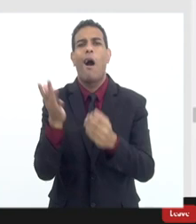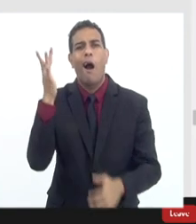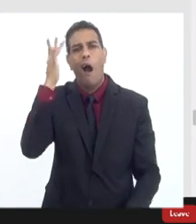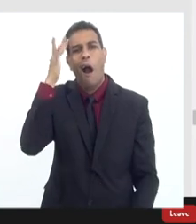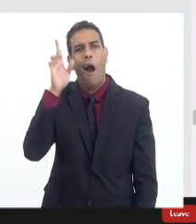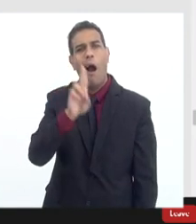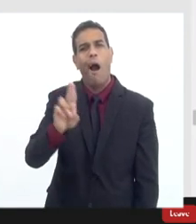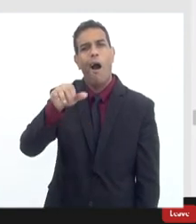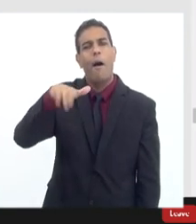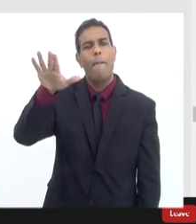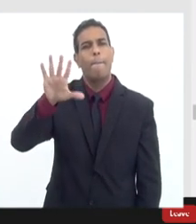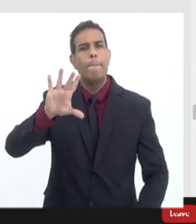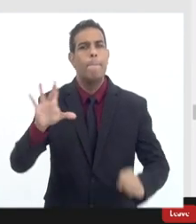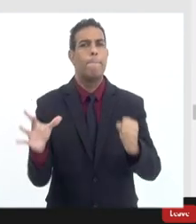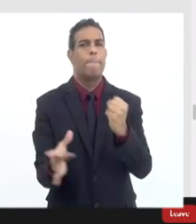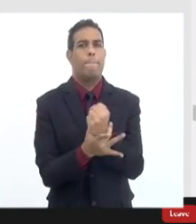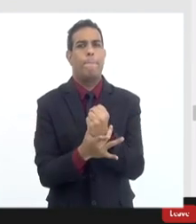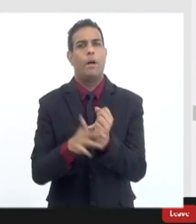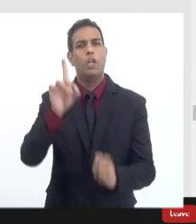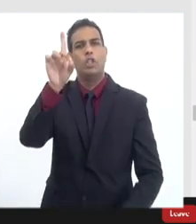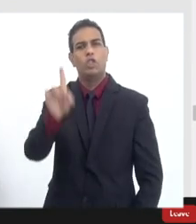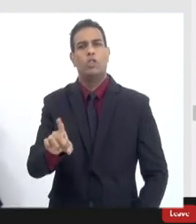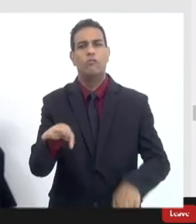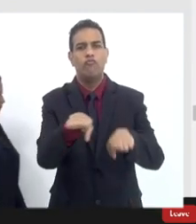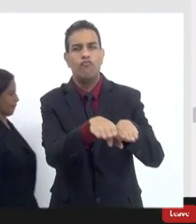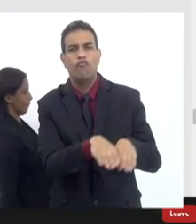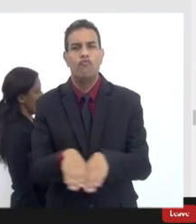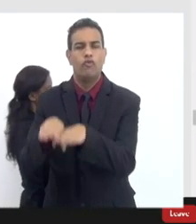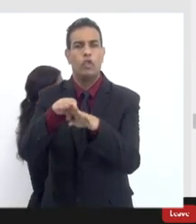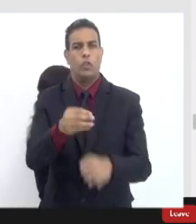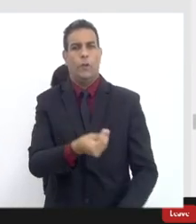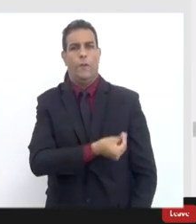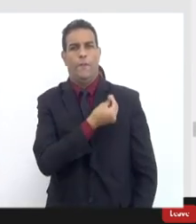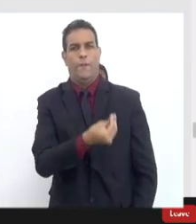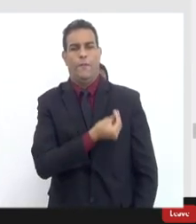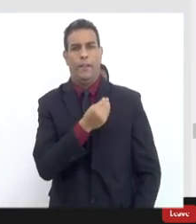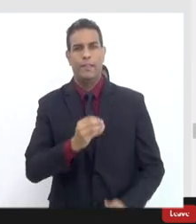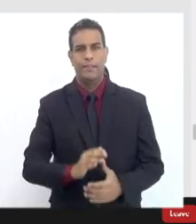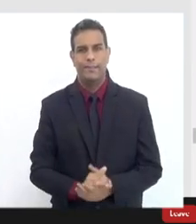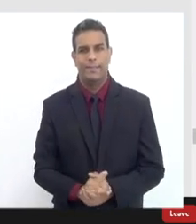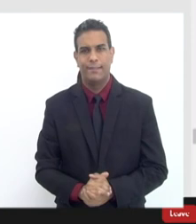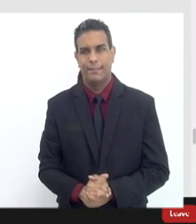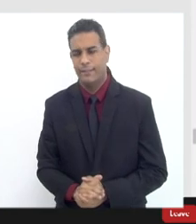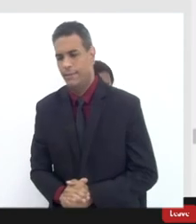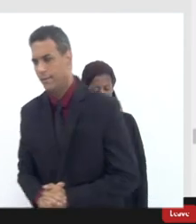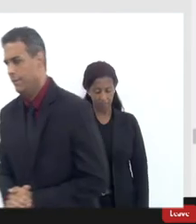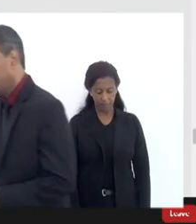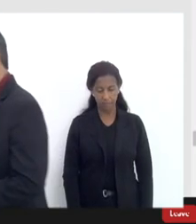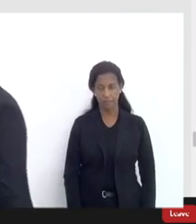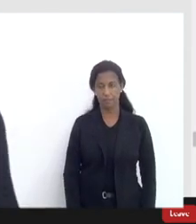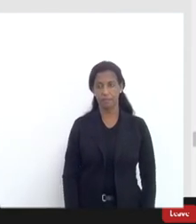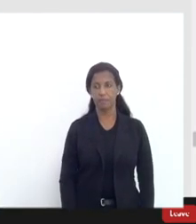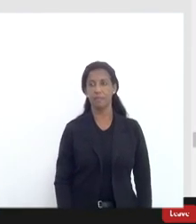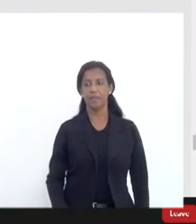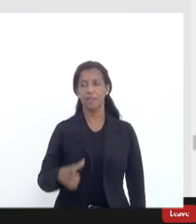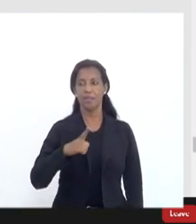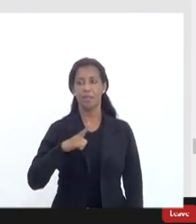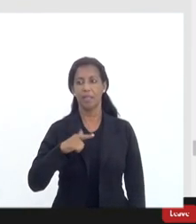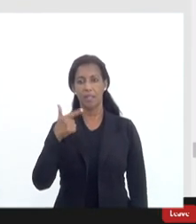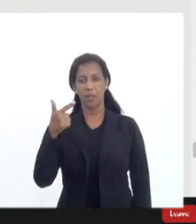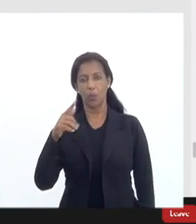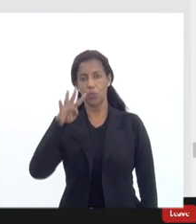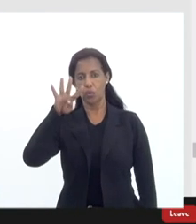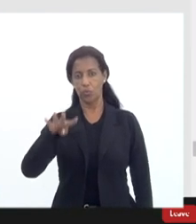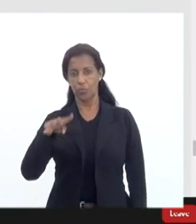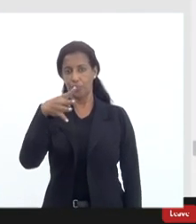são importantes para garantir o direito à educação e para garantir o direito à vida. Tem aqui mais uma série de gráficos que eu não vou mostrar para não